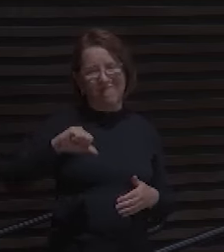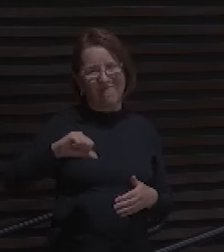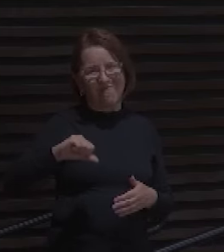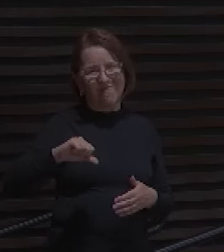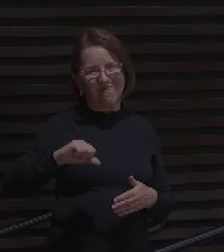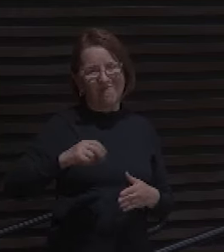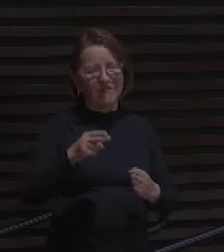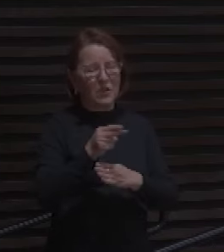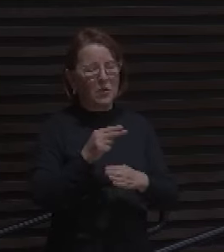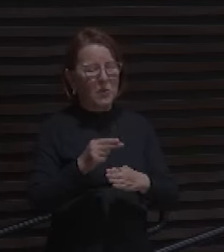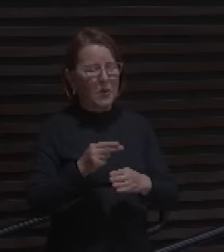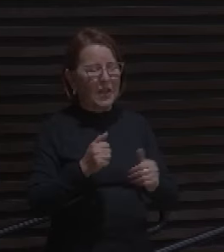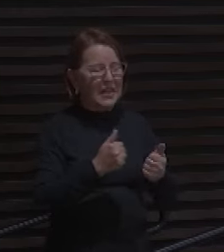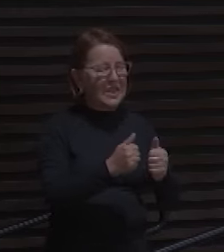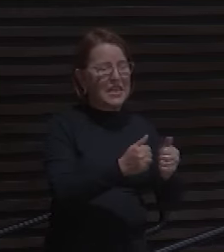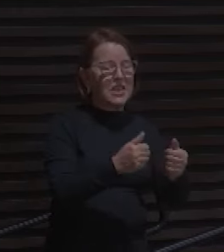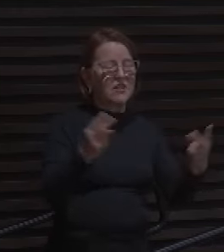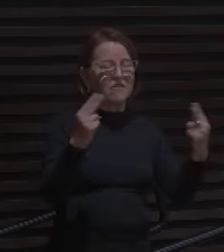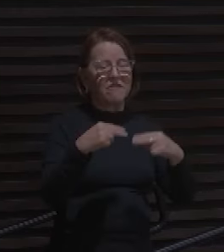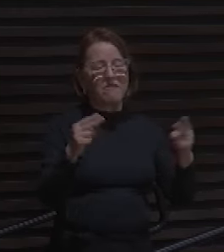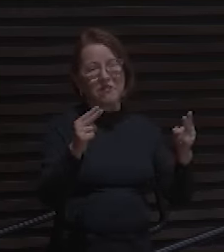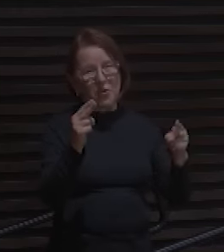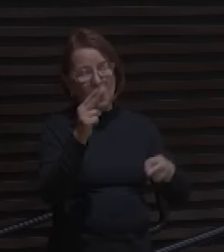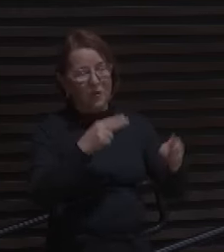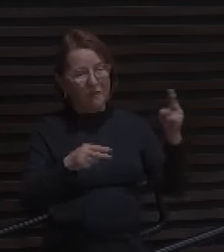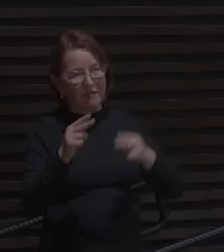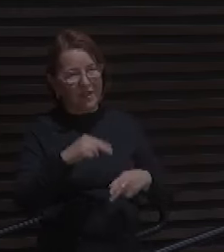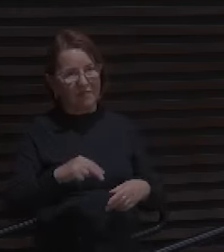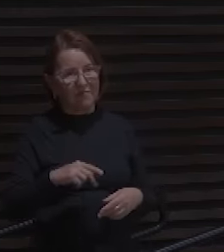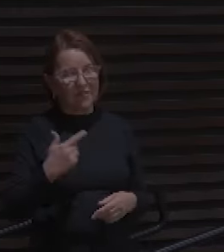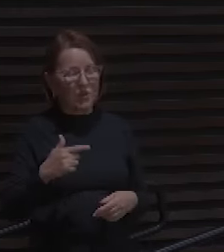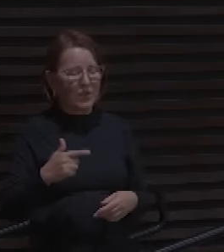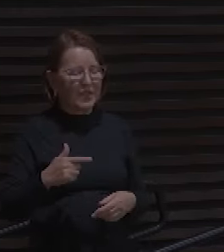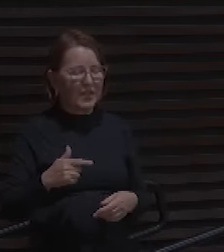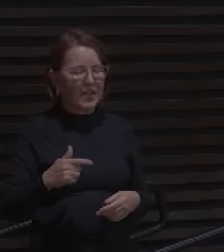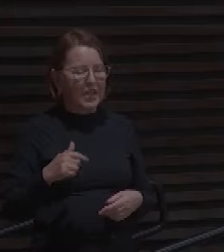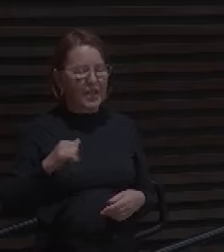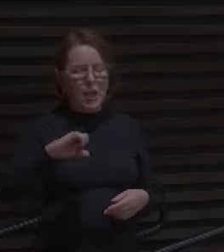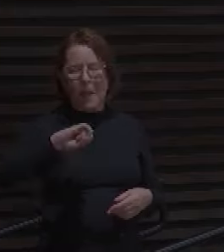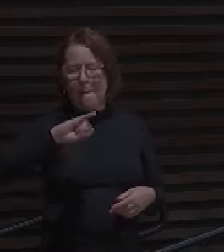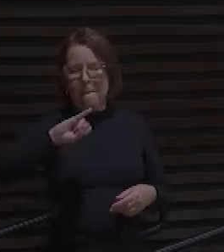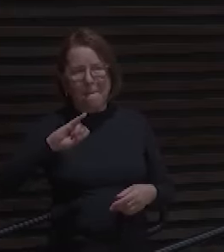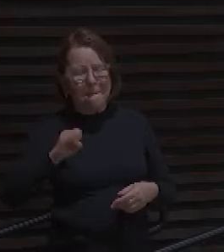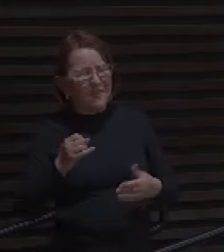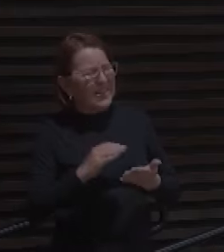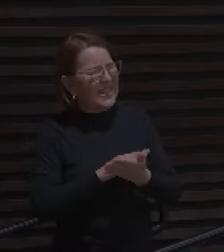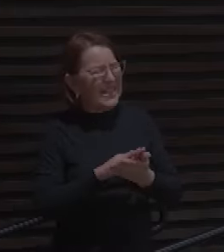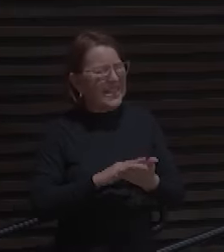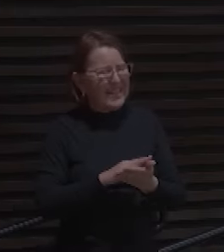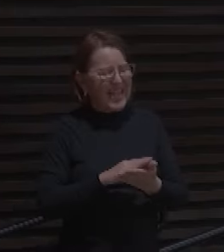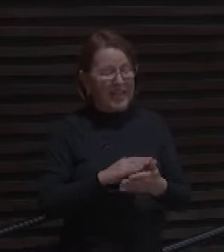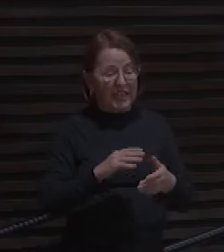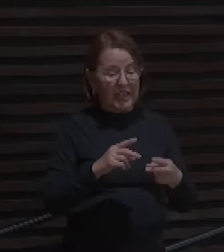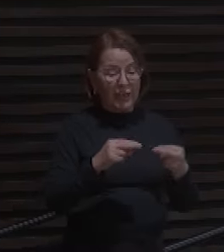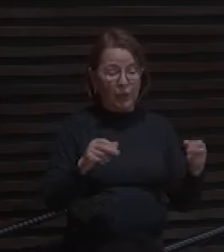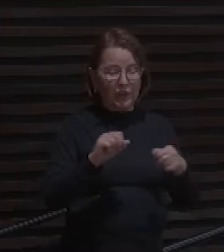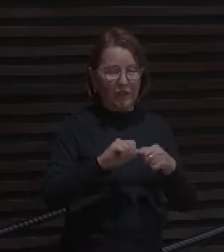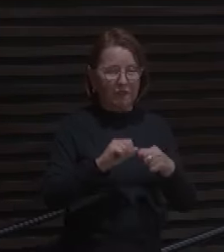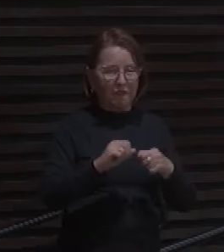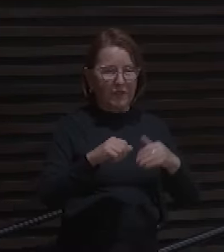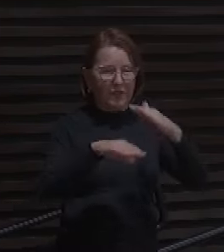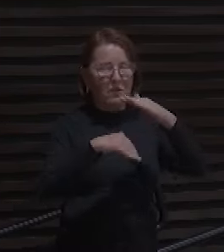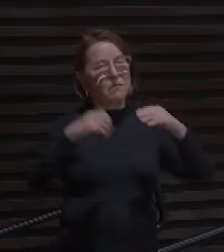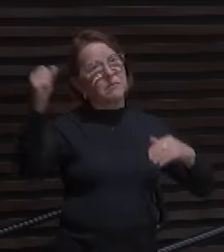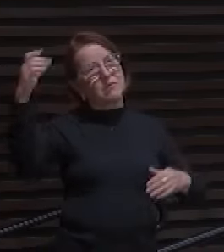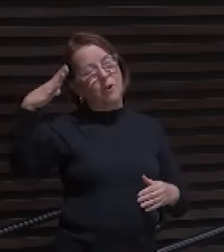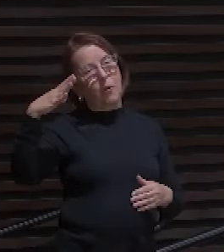aqui, ó. Não há nenhum proveito no que se faz debaixo do sol. A grande conclusão